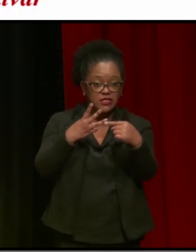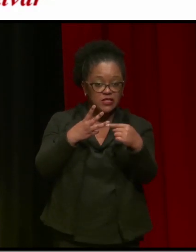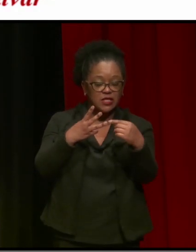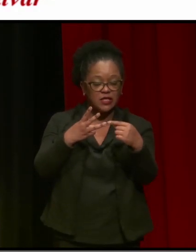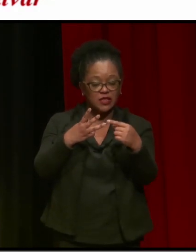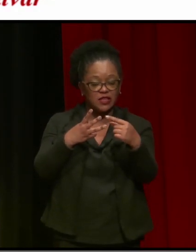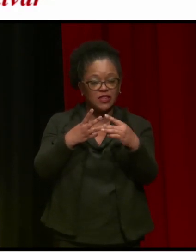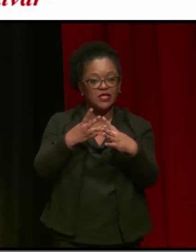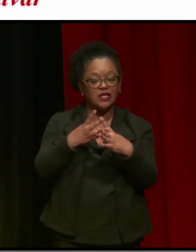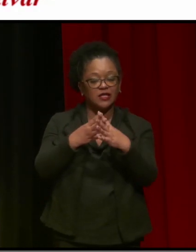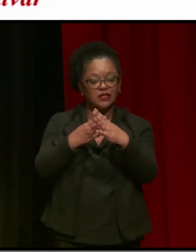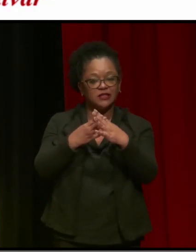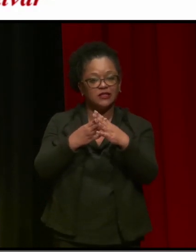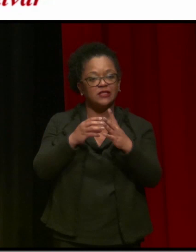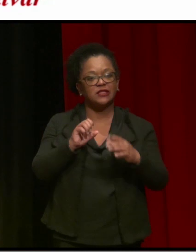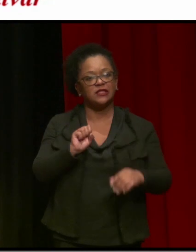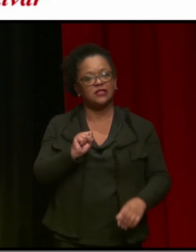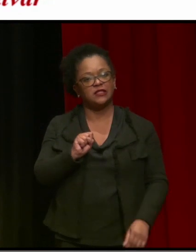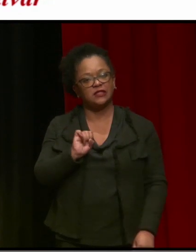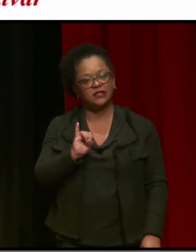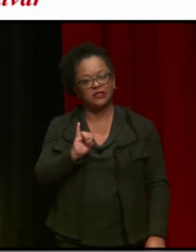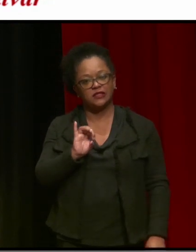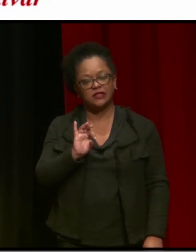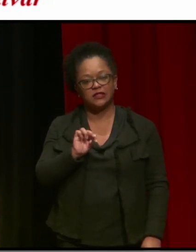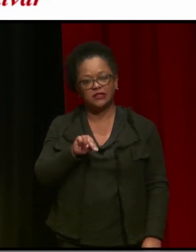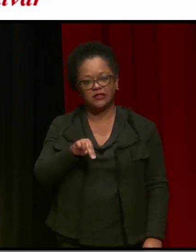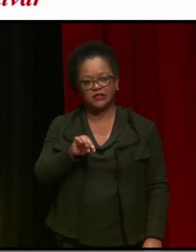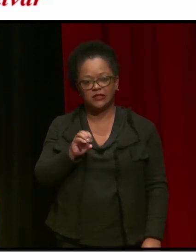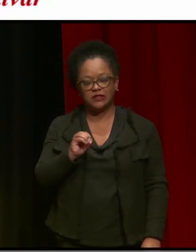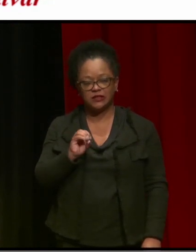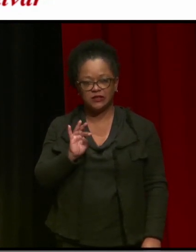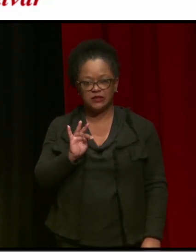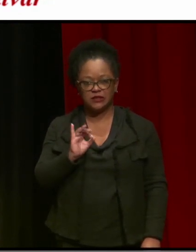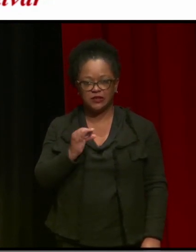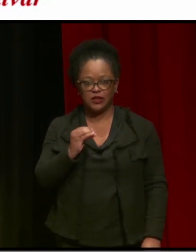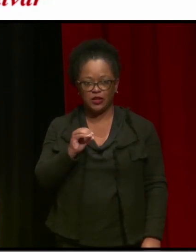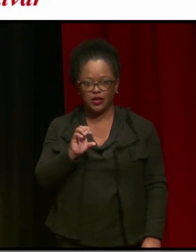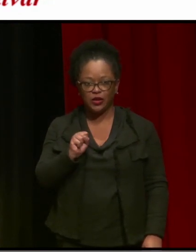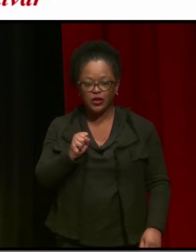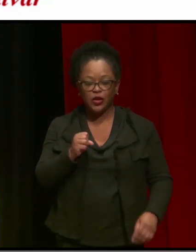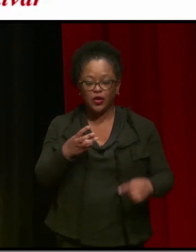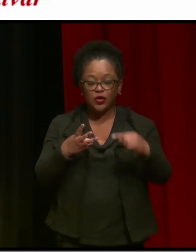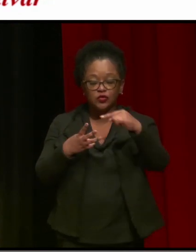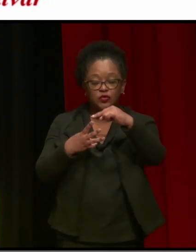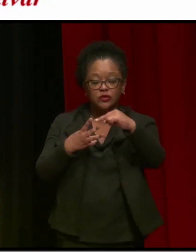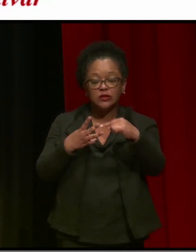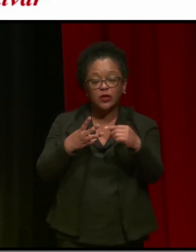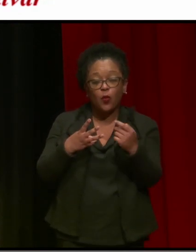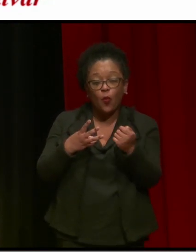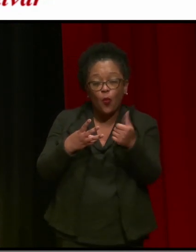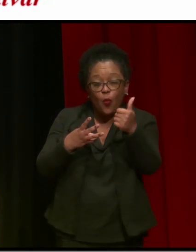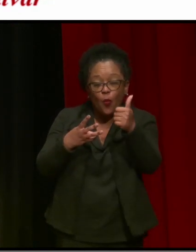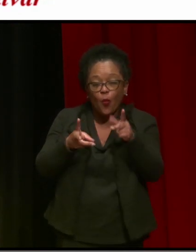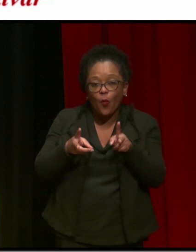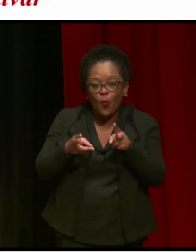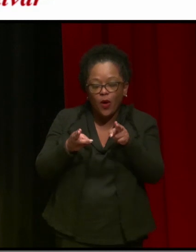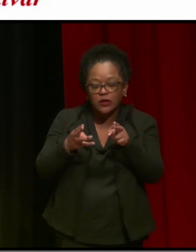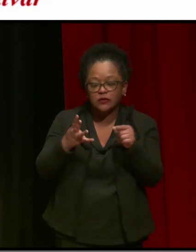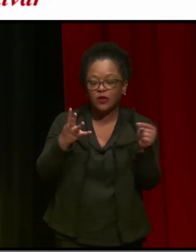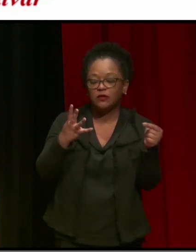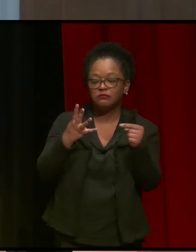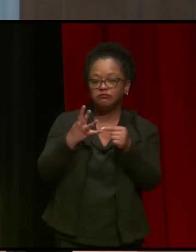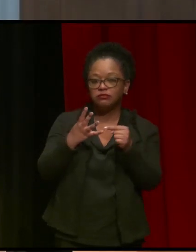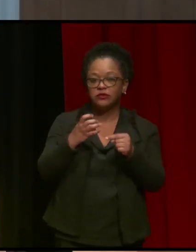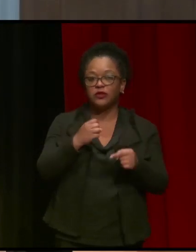O que é sinótico? É que eles estão vendo com a mesma ótica, com a mesma perspectiva. O Evangelho de João é totalmente diferente. O Evangelho de